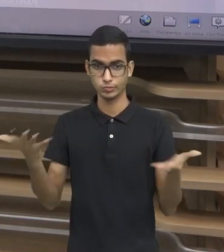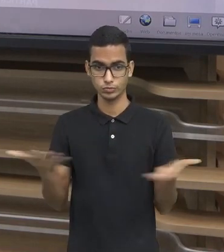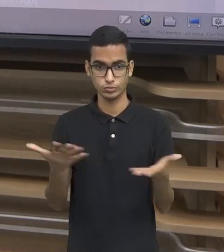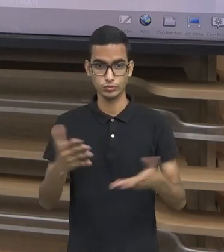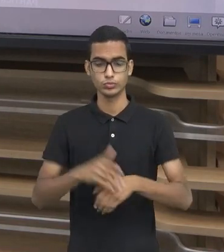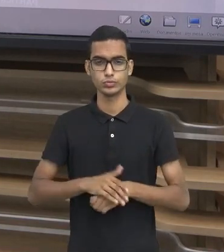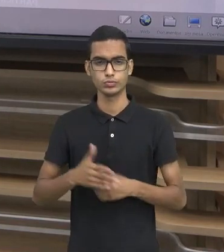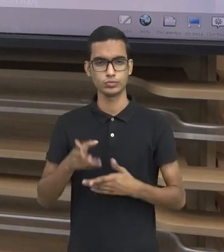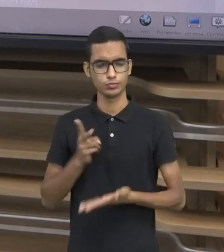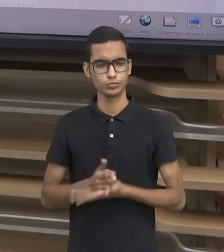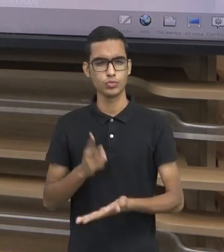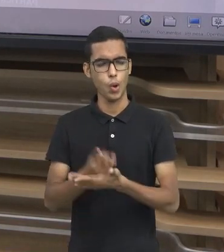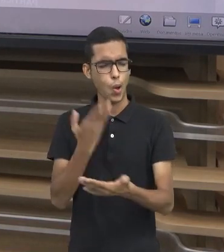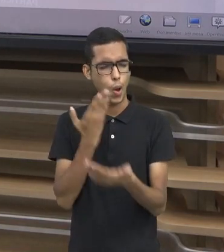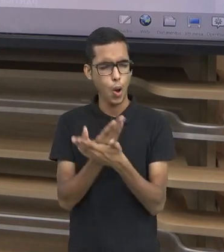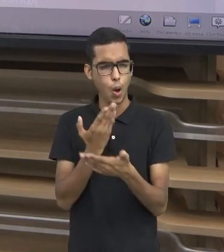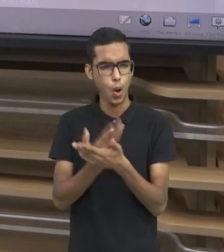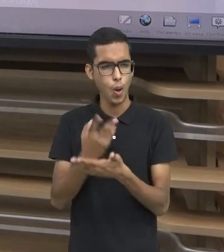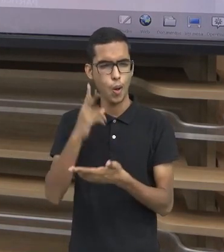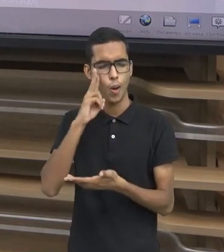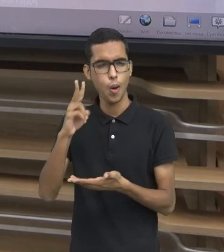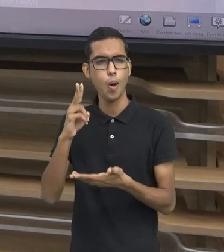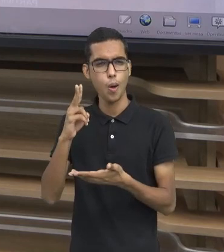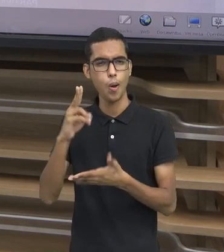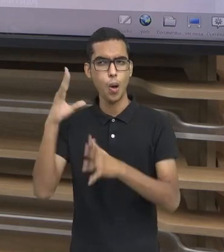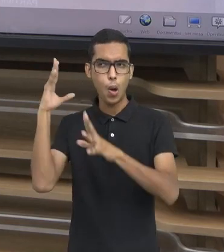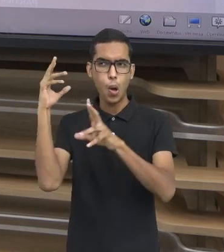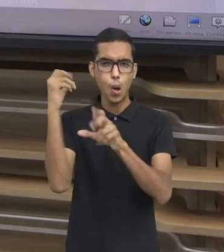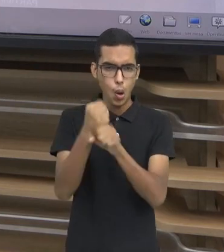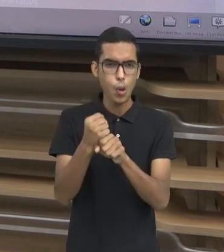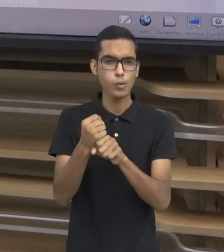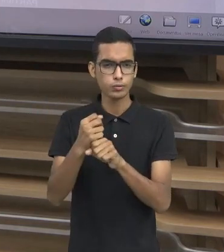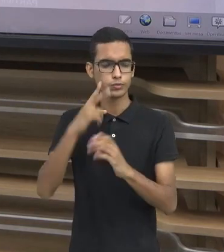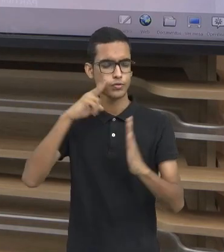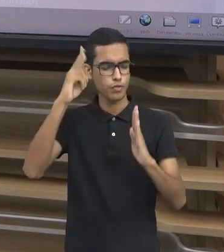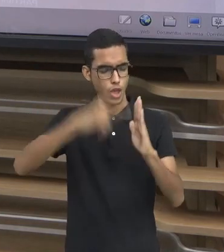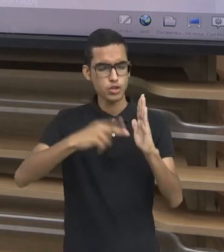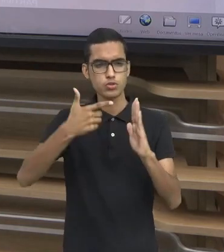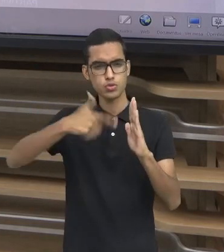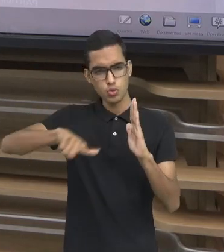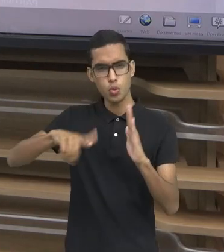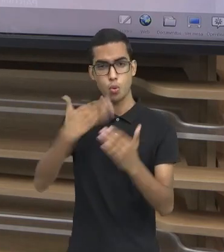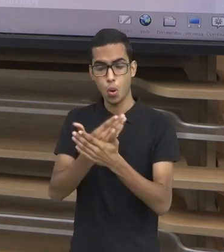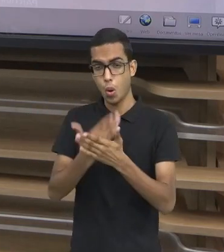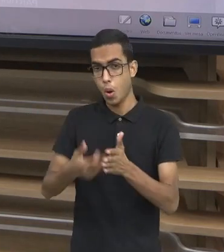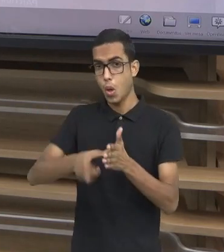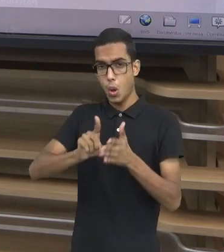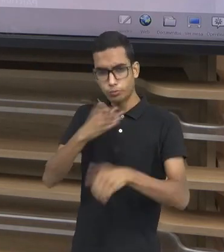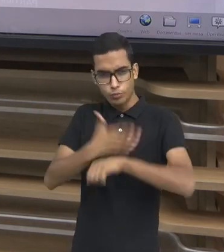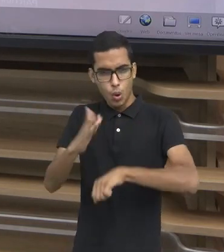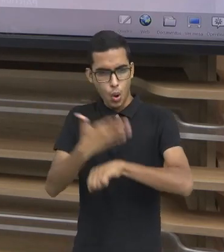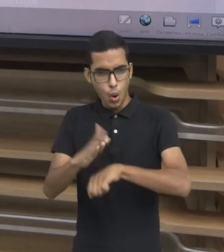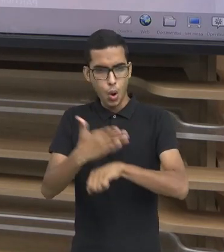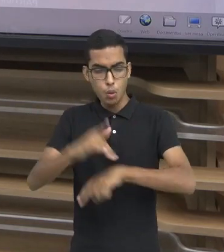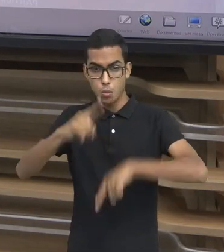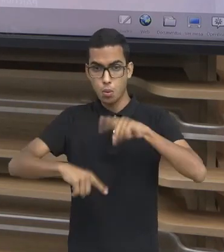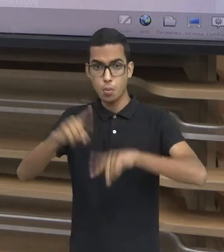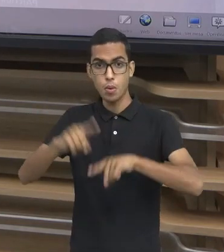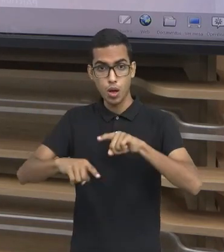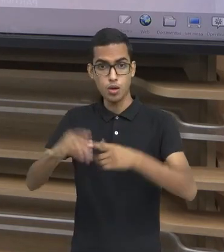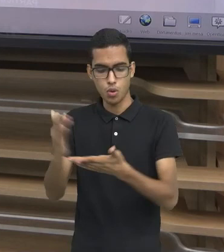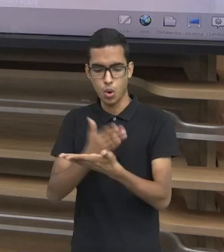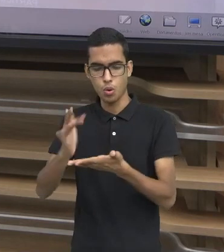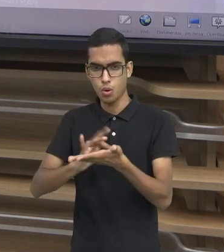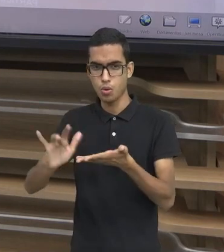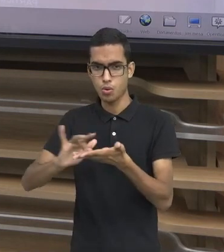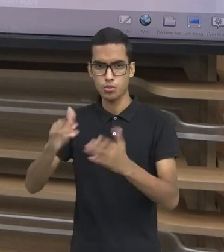hoje. Continuem estudando, revejam a nossa aula de ontem, pratiquem, leiam o material digital que foi mandado